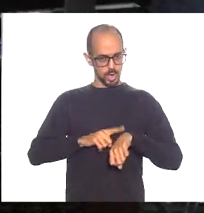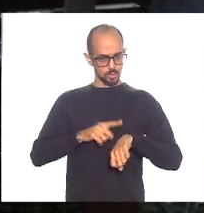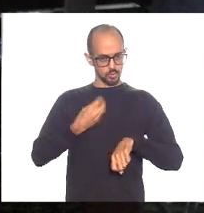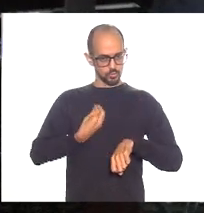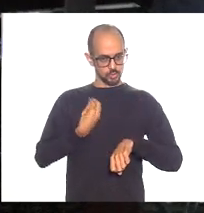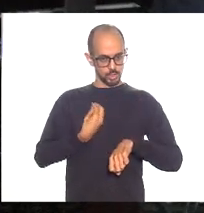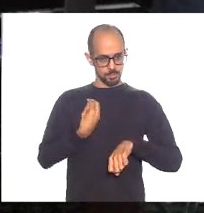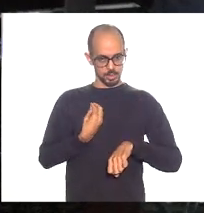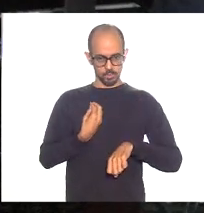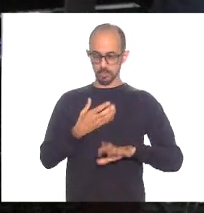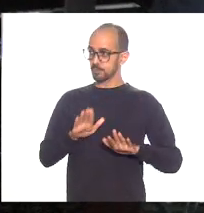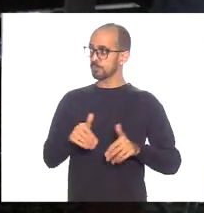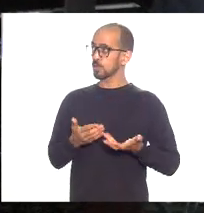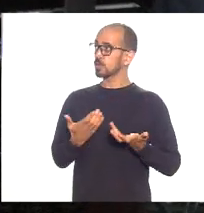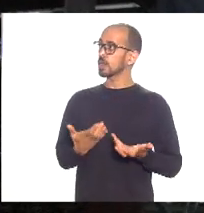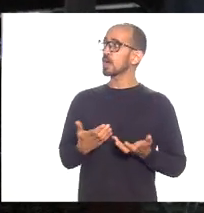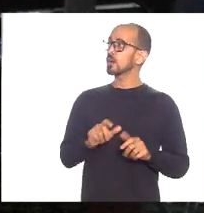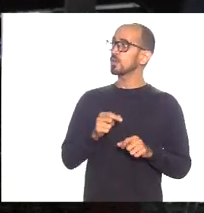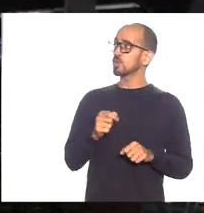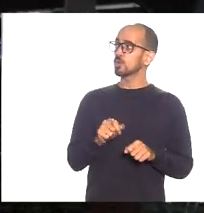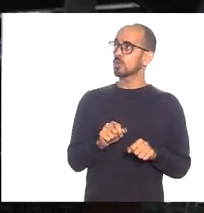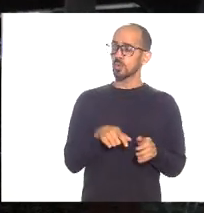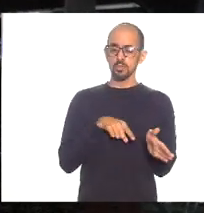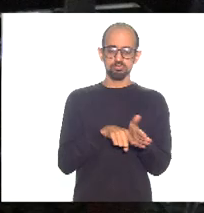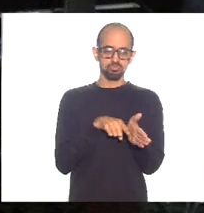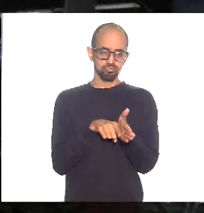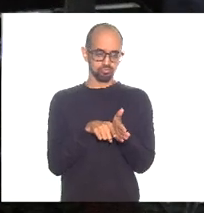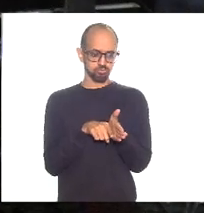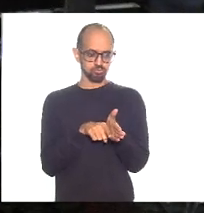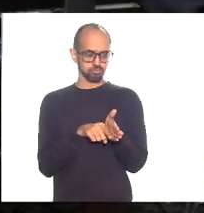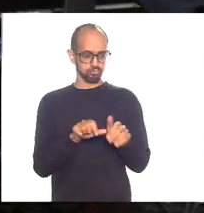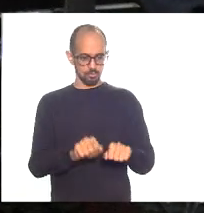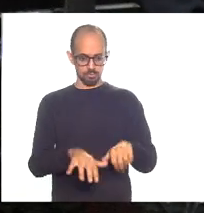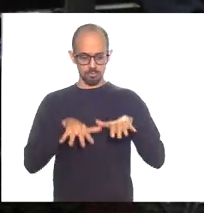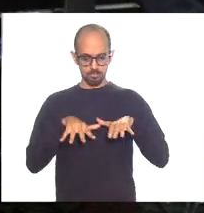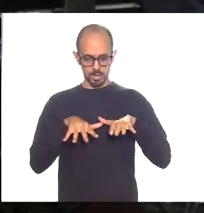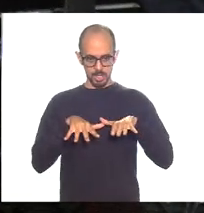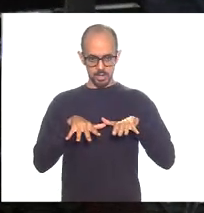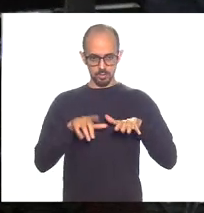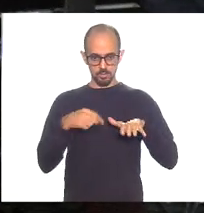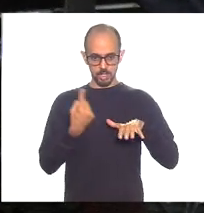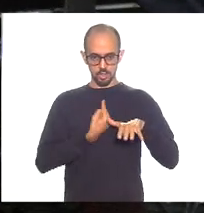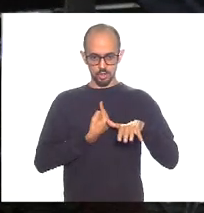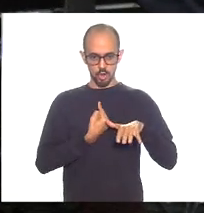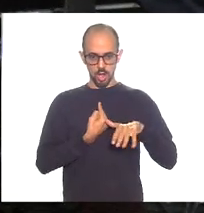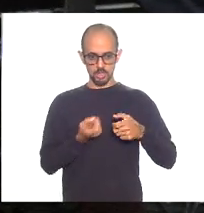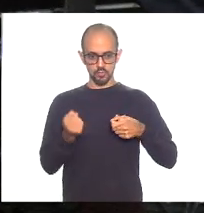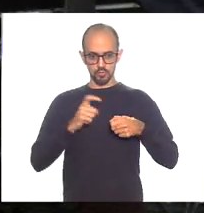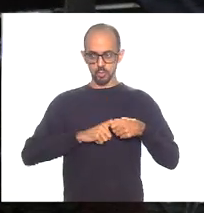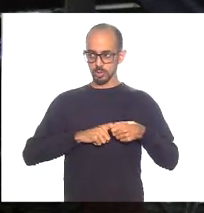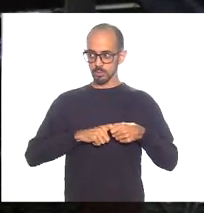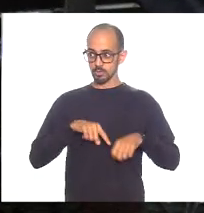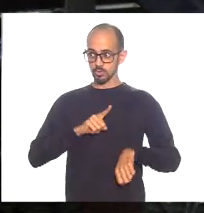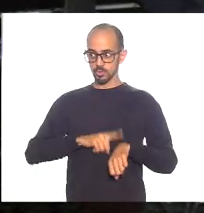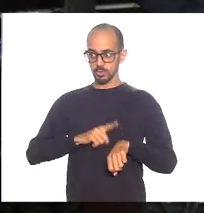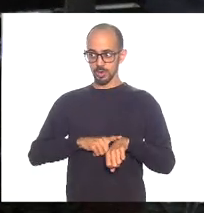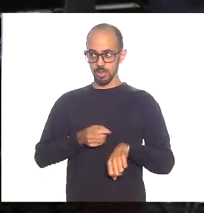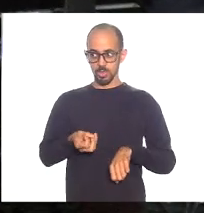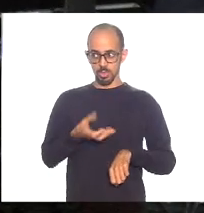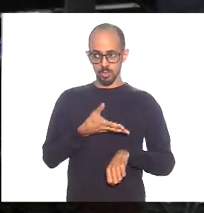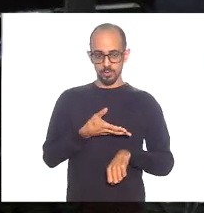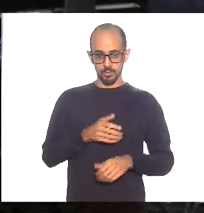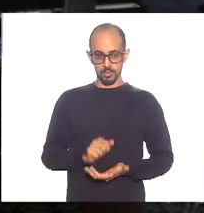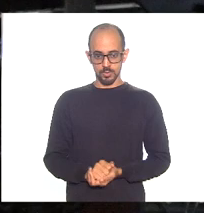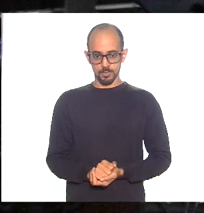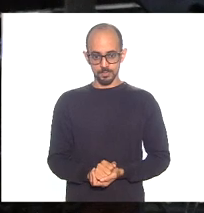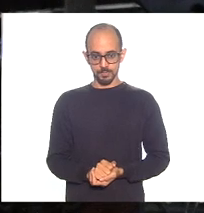Então, queria consultar o plenário para que a gente possa restabelecer um novo horário.